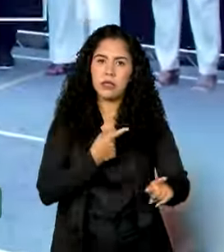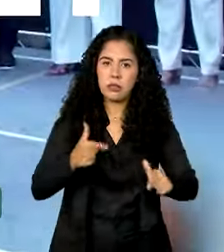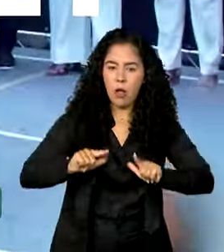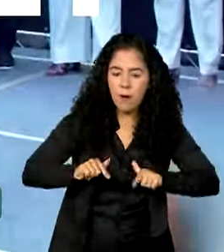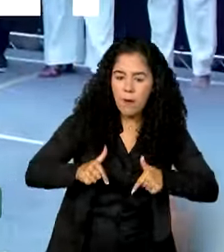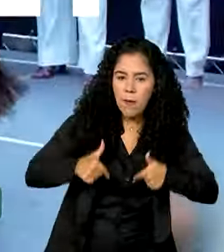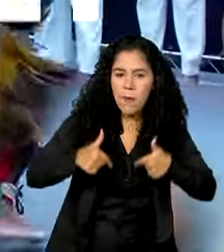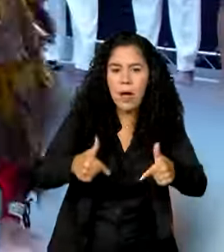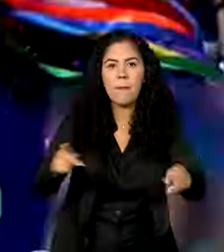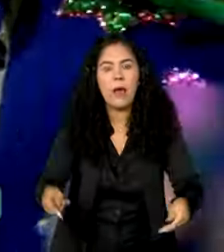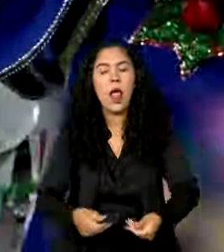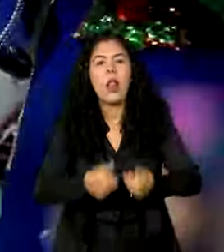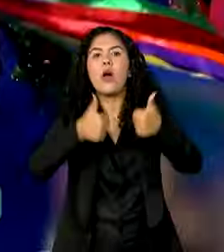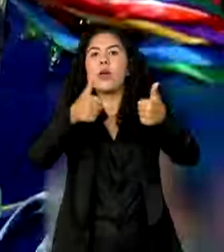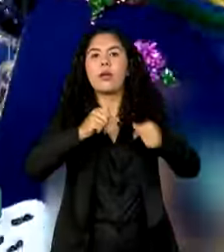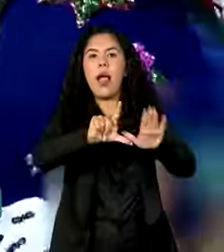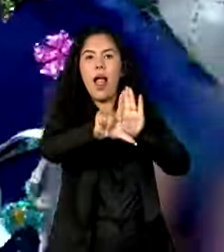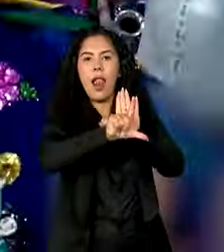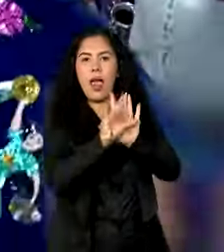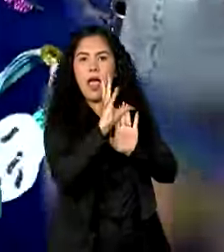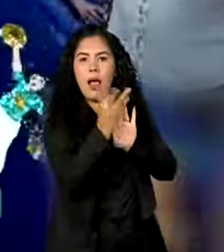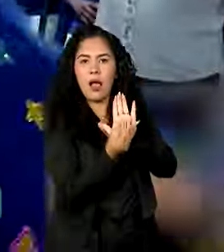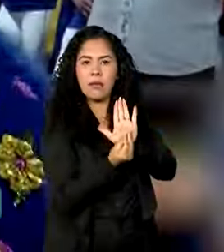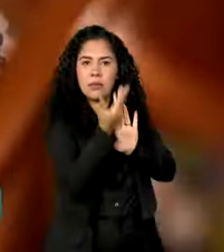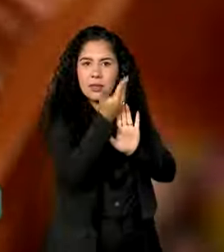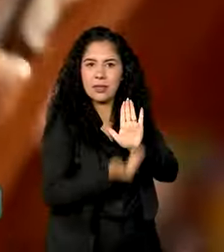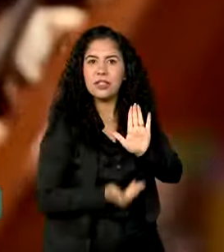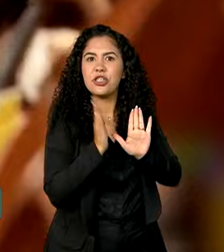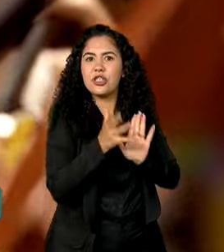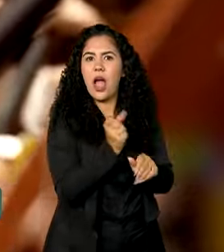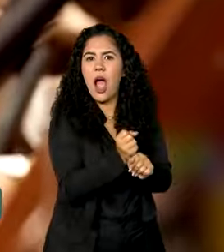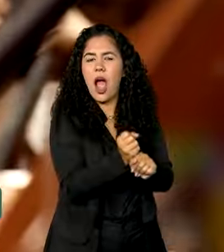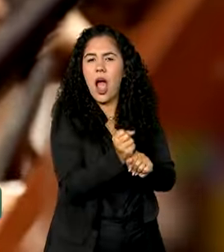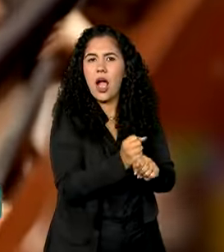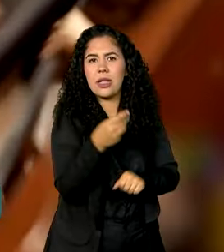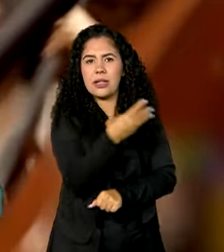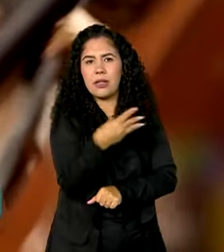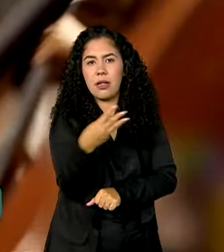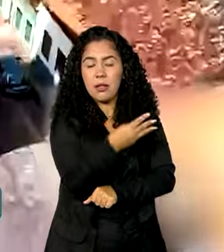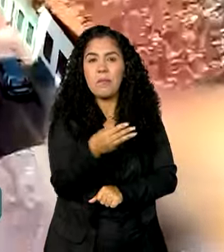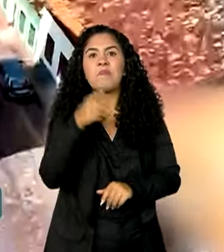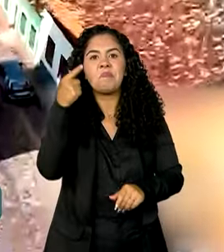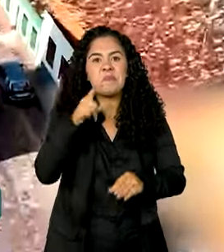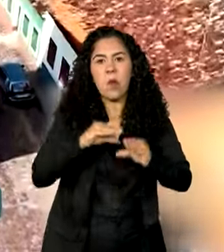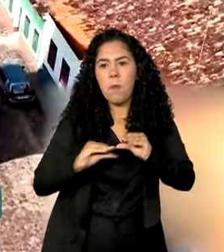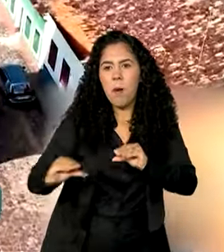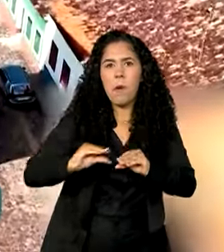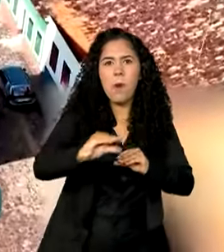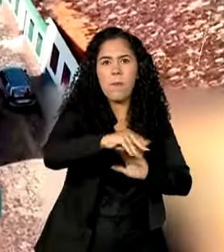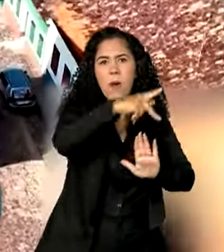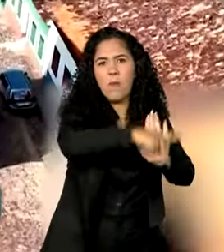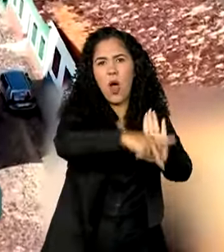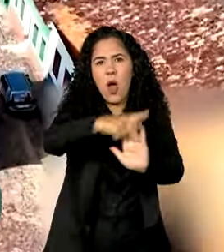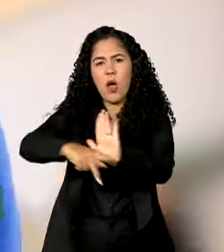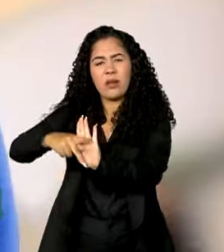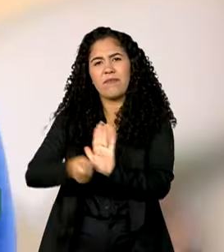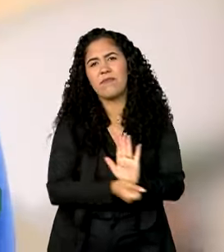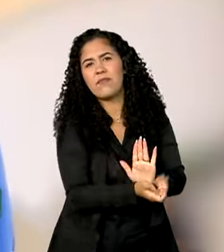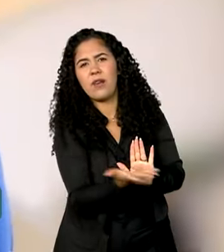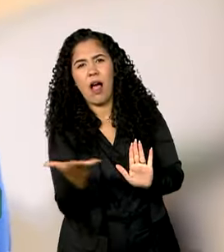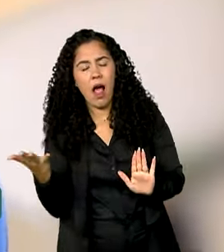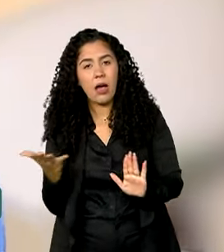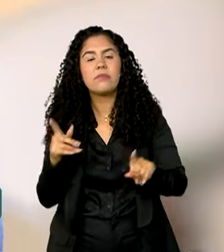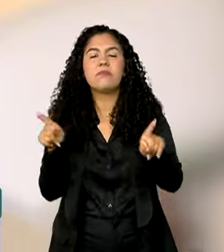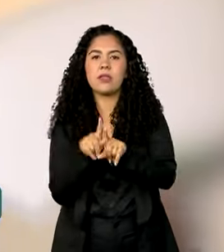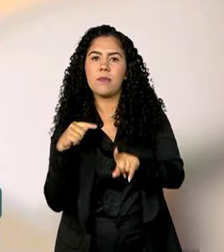acesso à Lei Rouanet, que tem 33 anos de história e financiou mais de 60 mil projetos culturais. Criamos